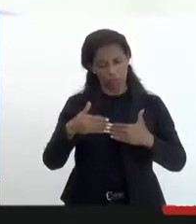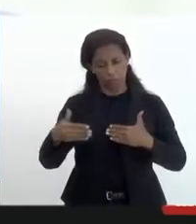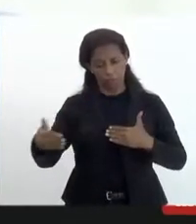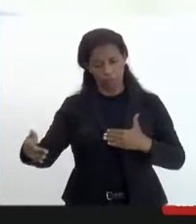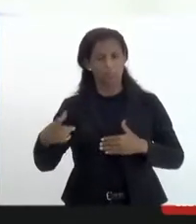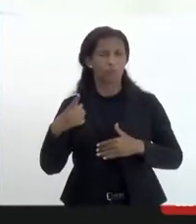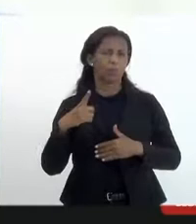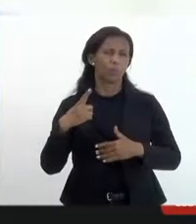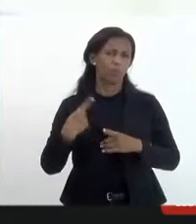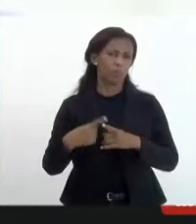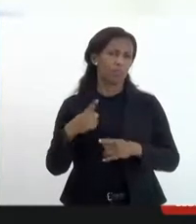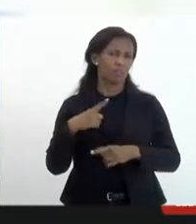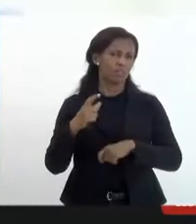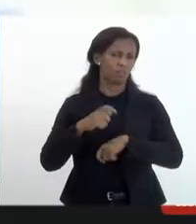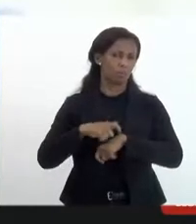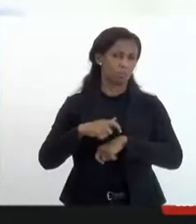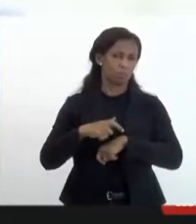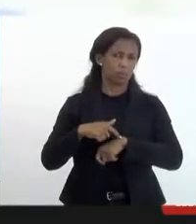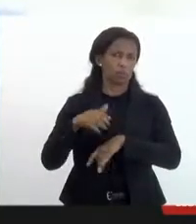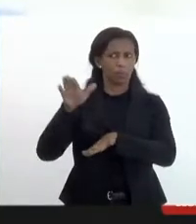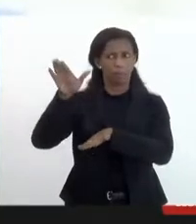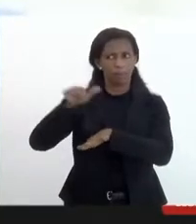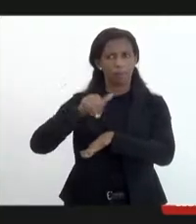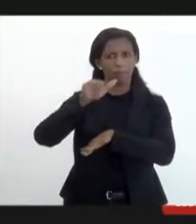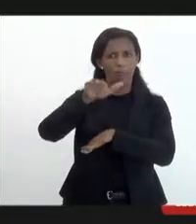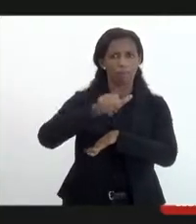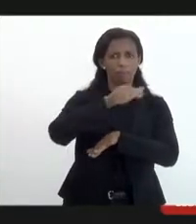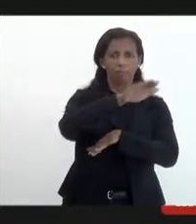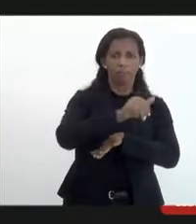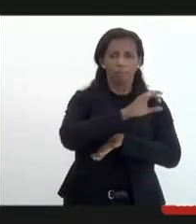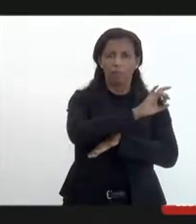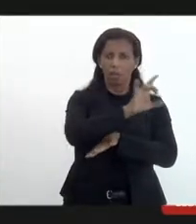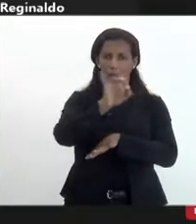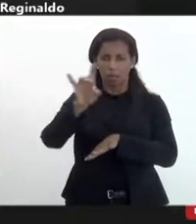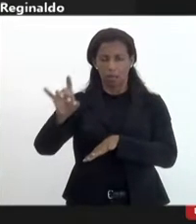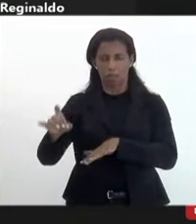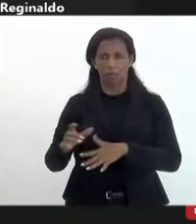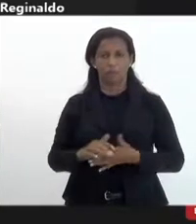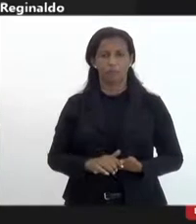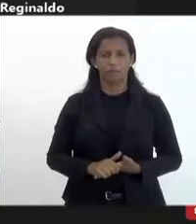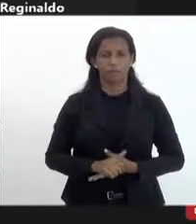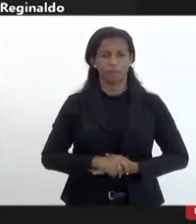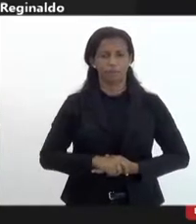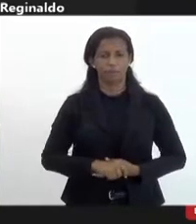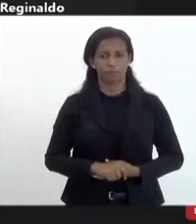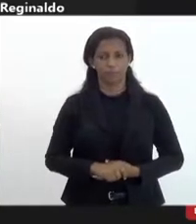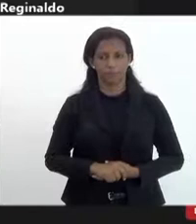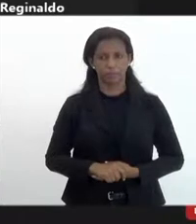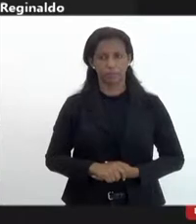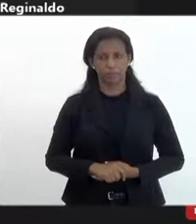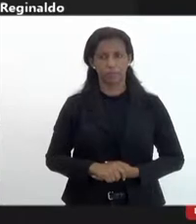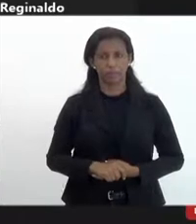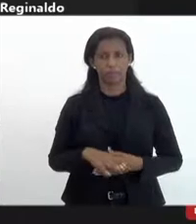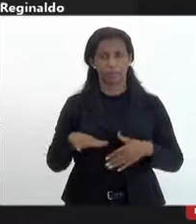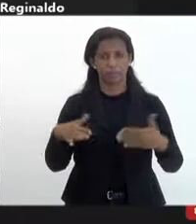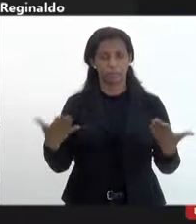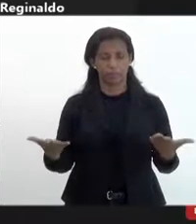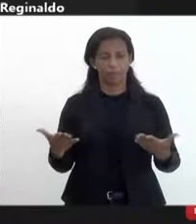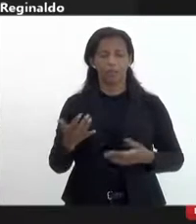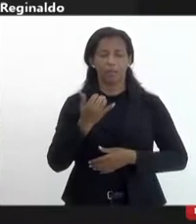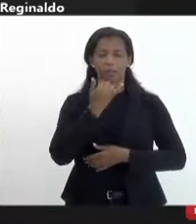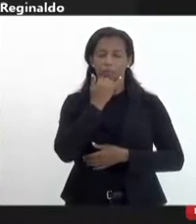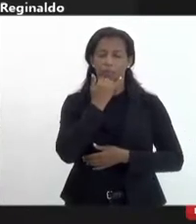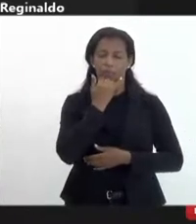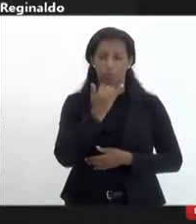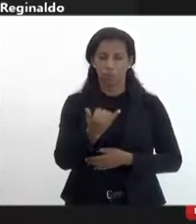temos tempo para convocar todo mundo com um tema explicitado, etc. Então, queria pedir